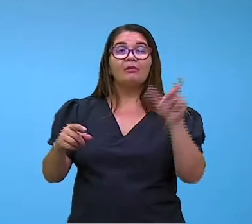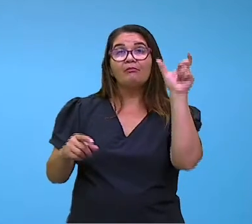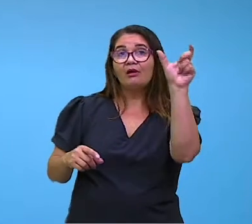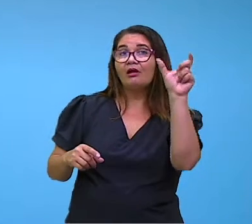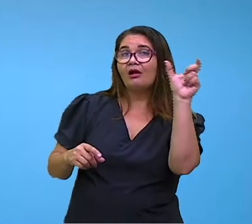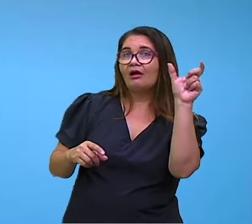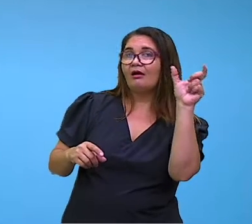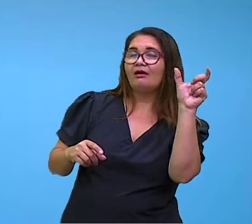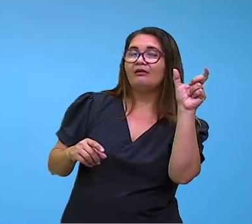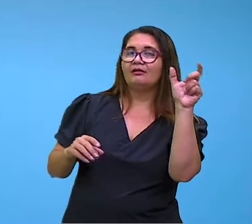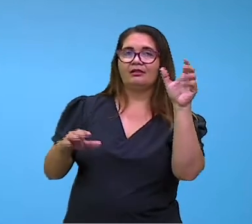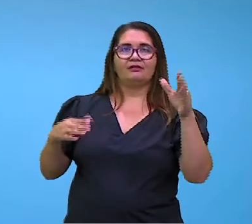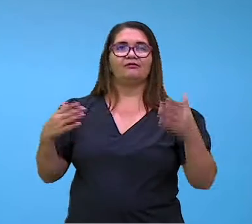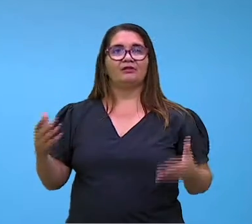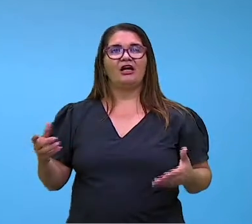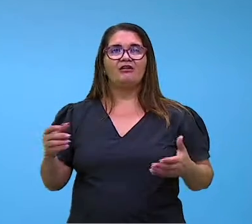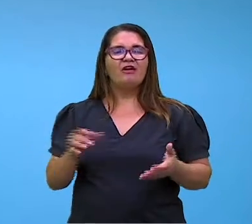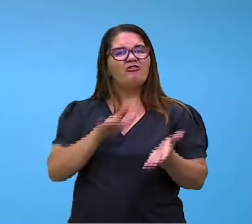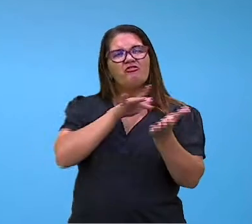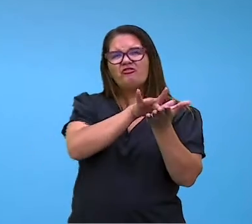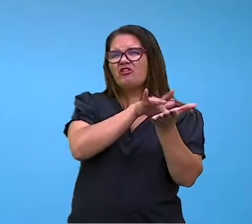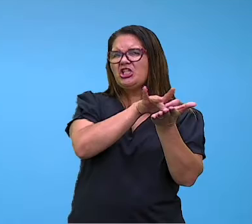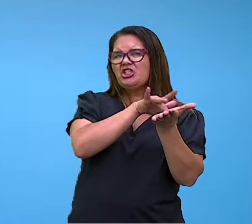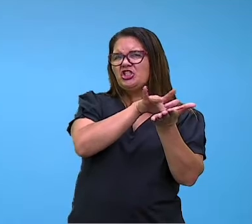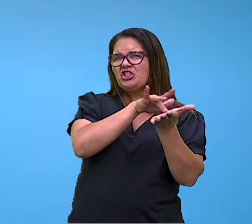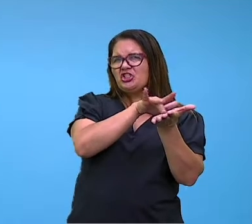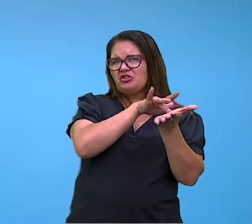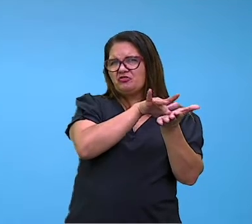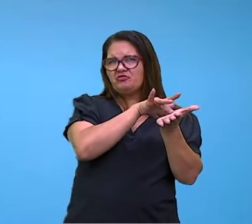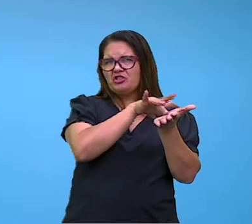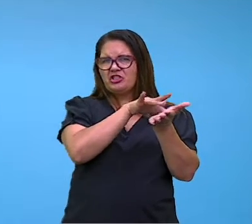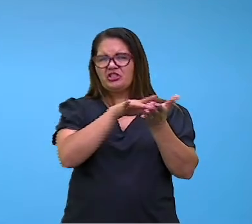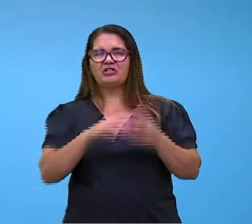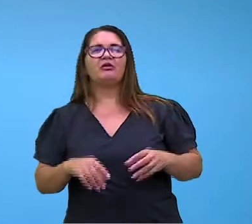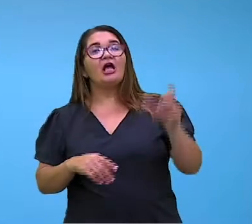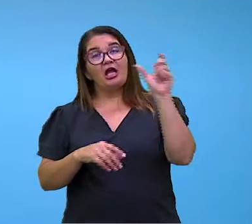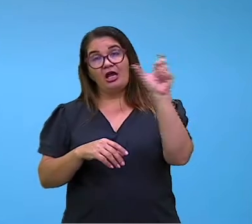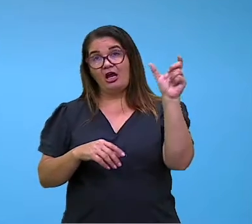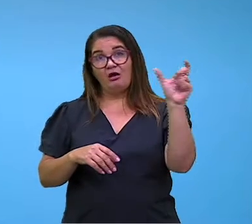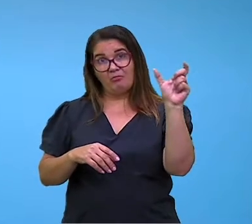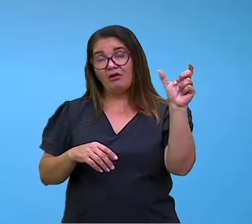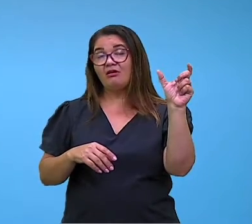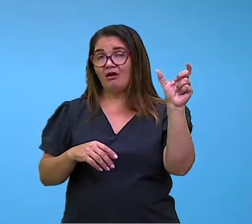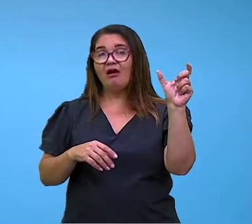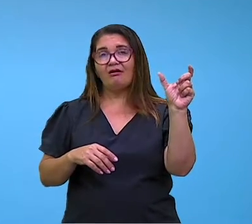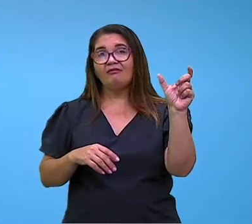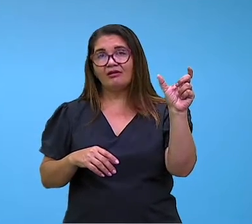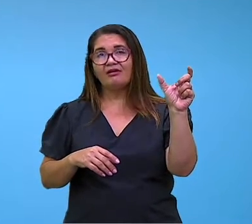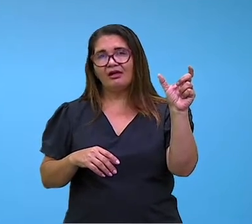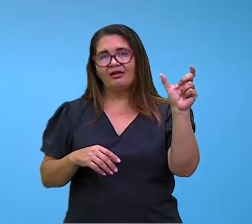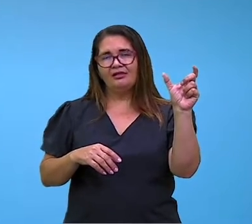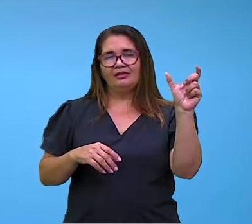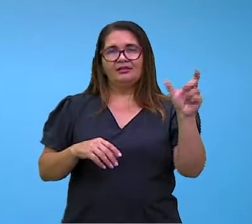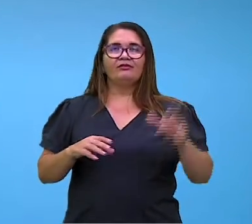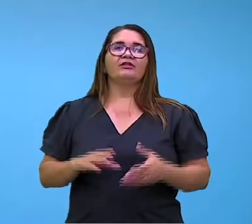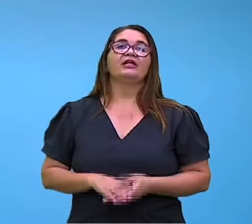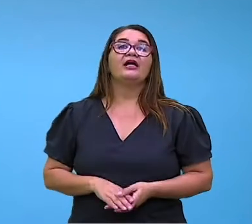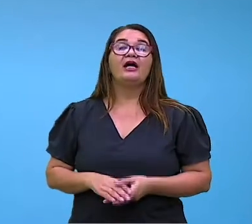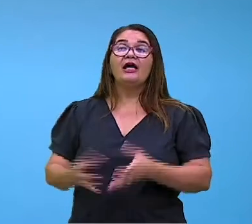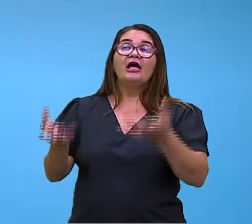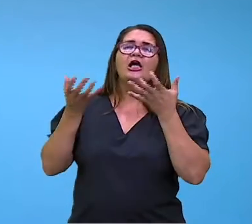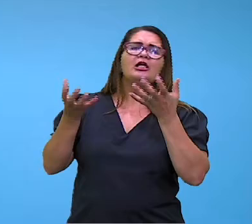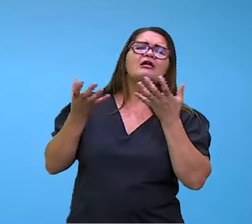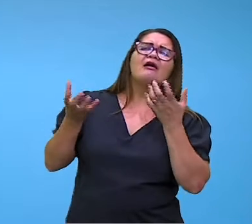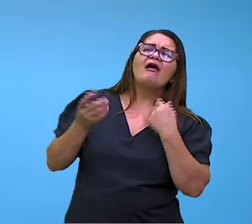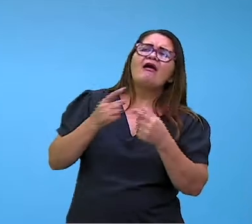Pretend é fingir, acredite. Pretend é fingir. Quando você tem intenção de pretende